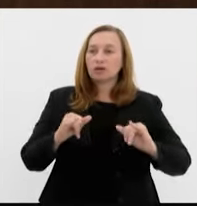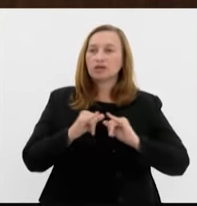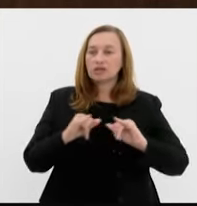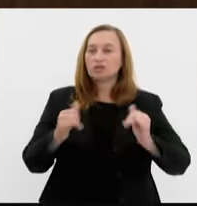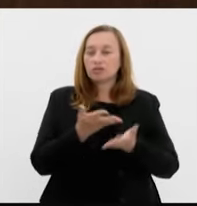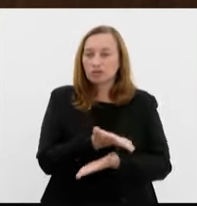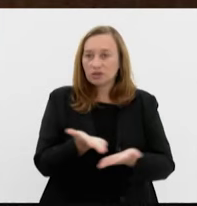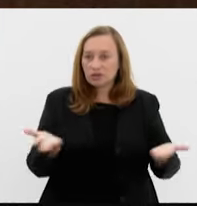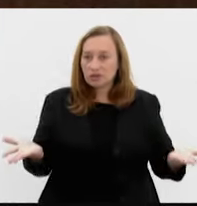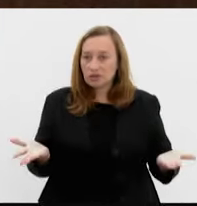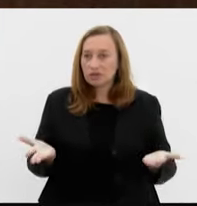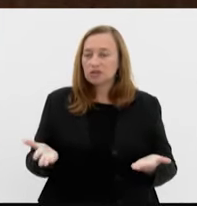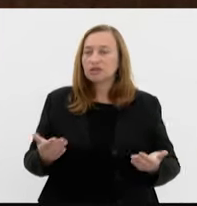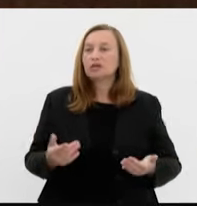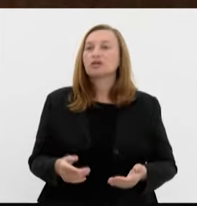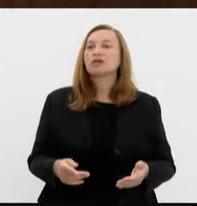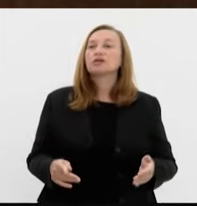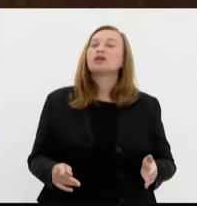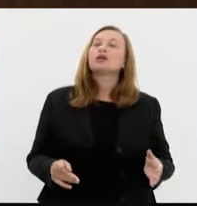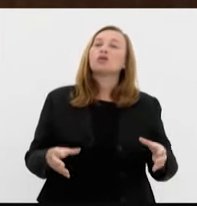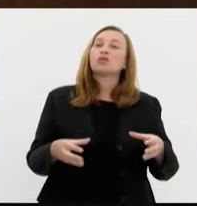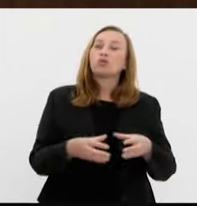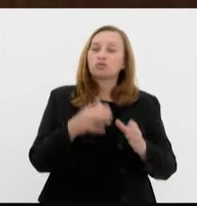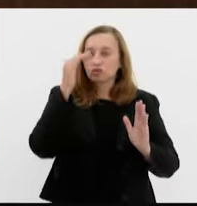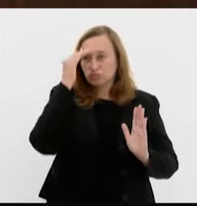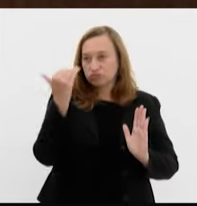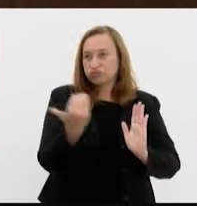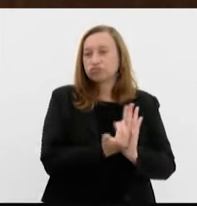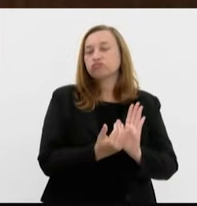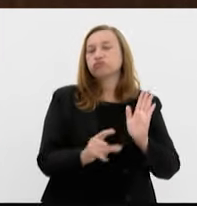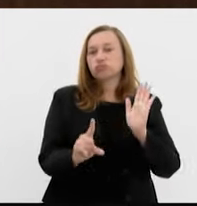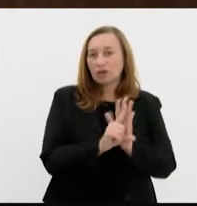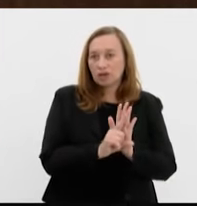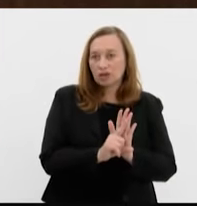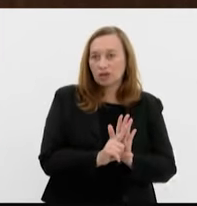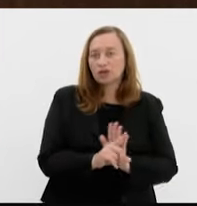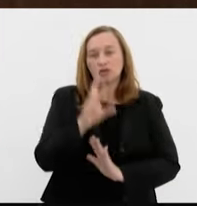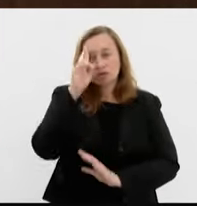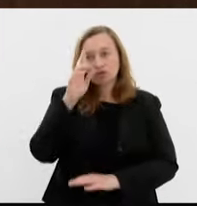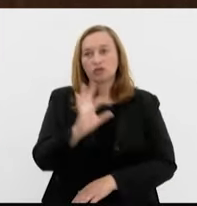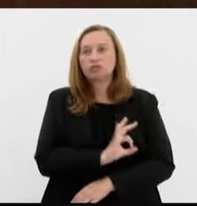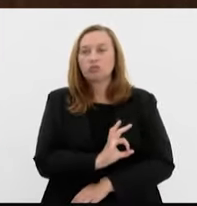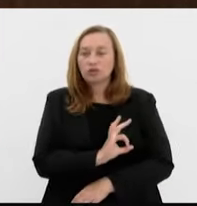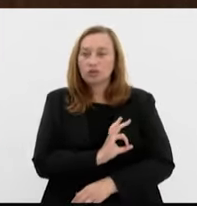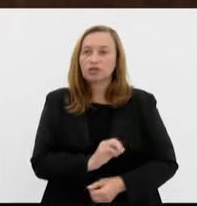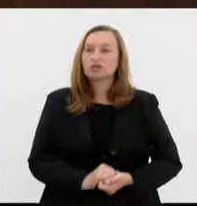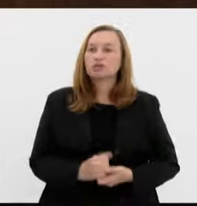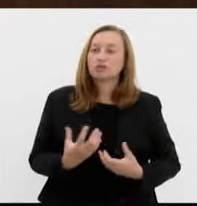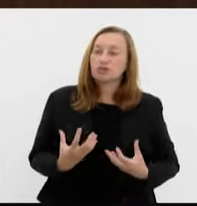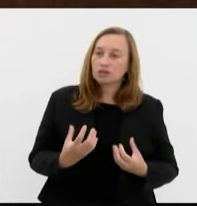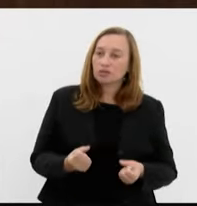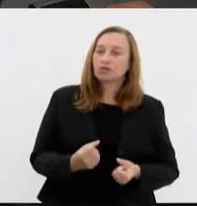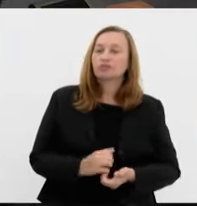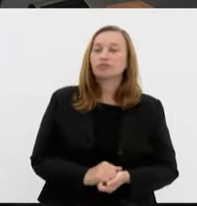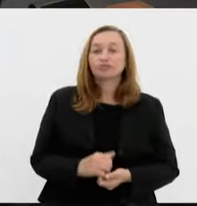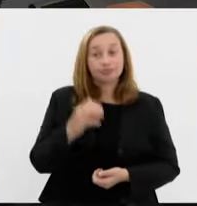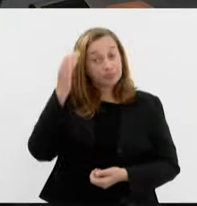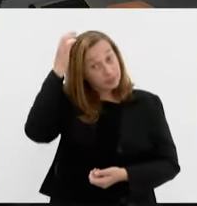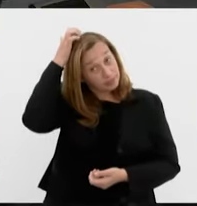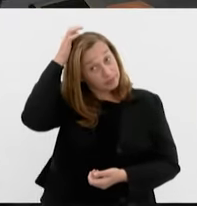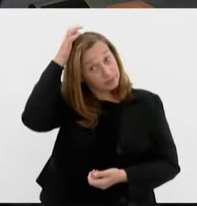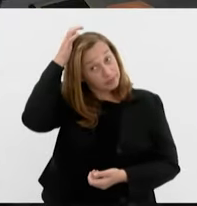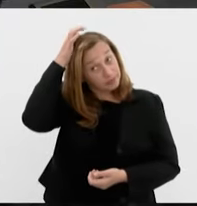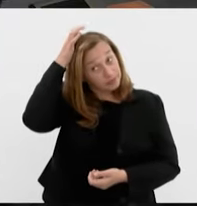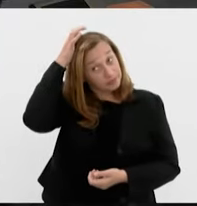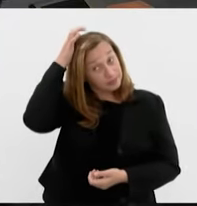relevante faz parte da comissão do cumpra-se cumpra-se da Lei e o chefe de polícia foi receptivo parabéns a